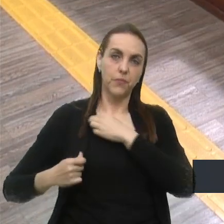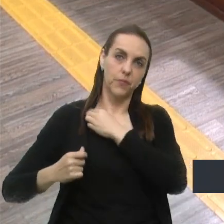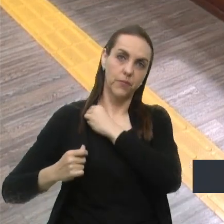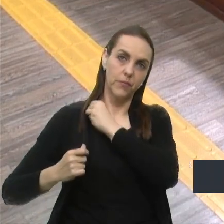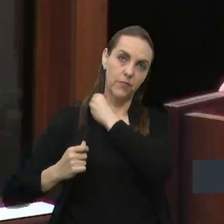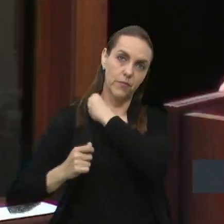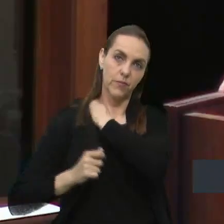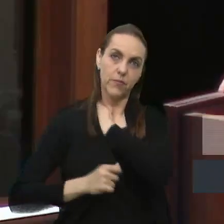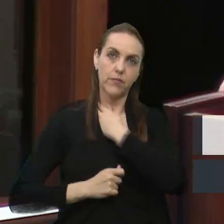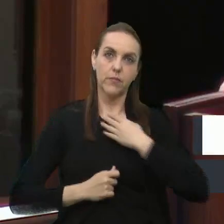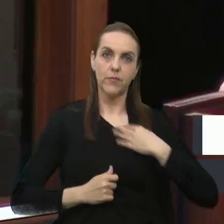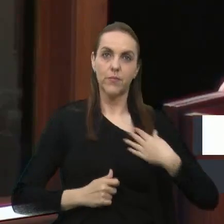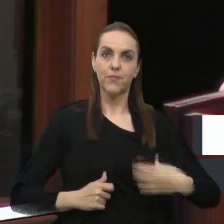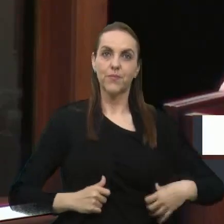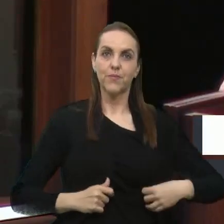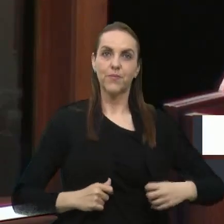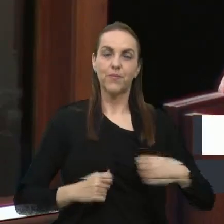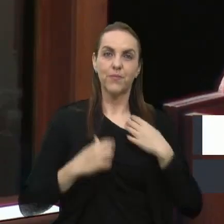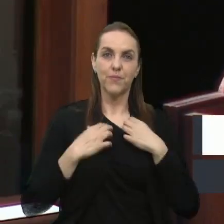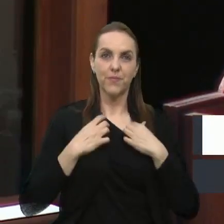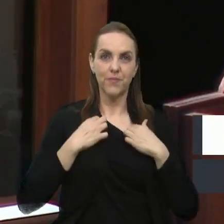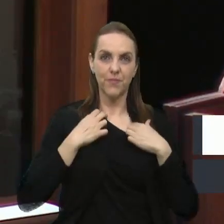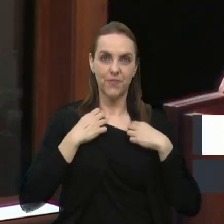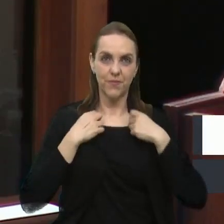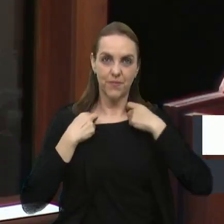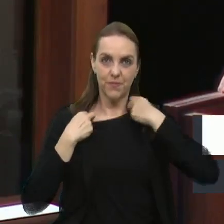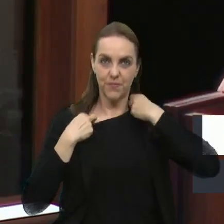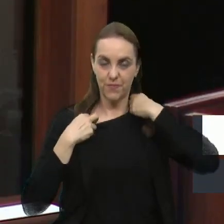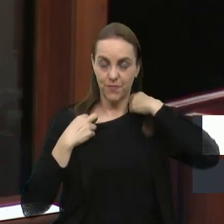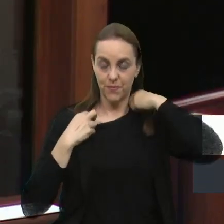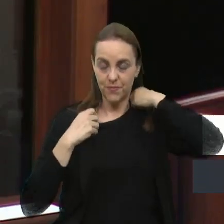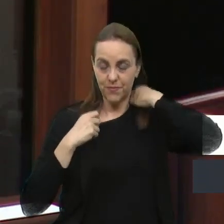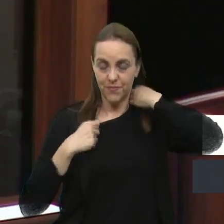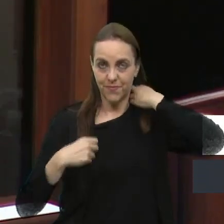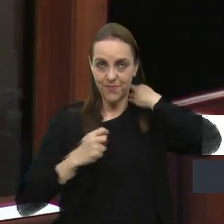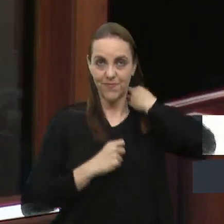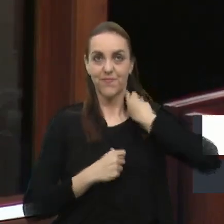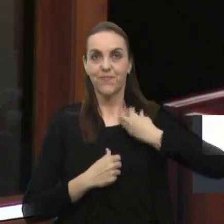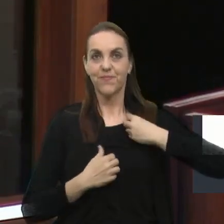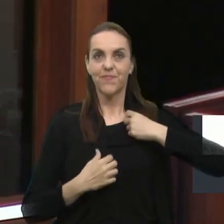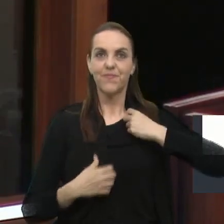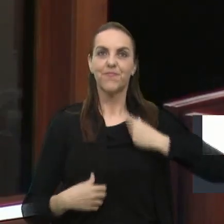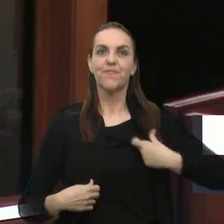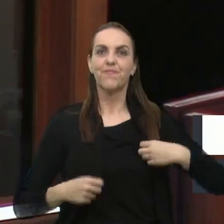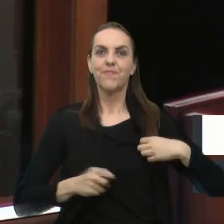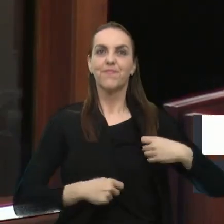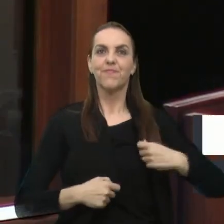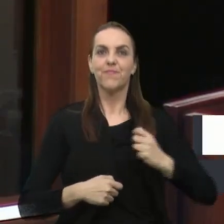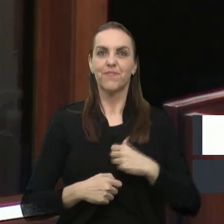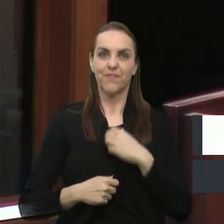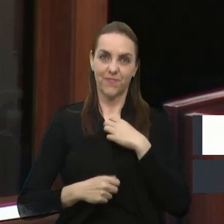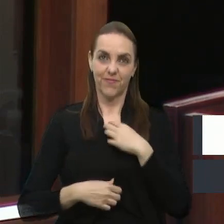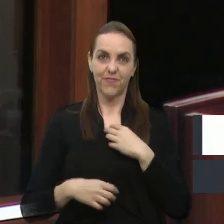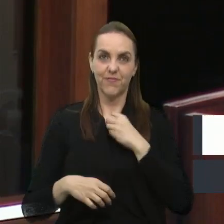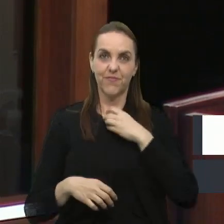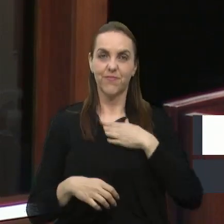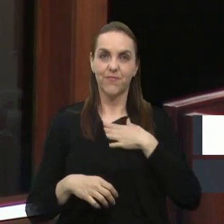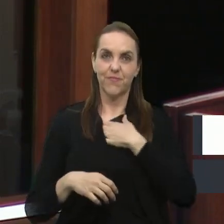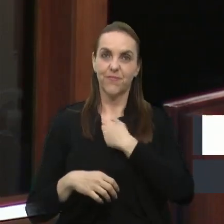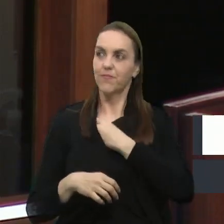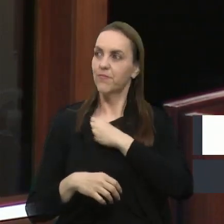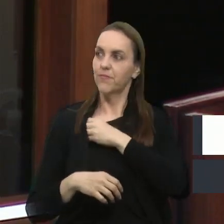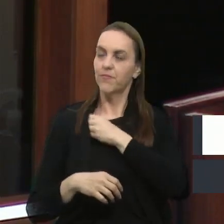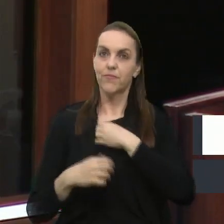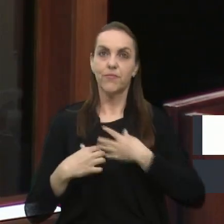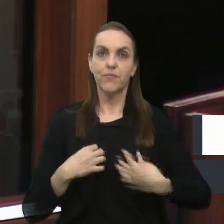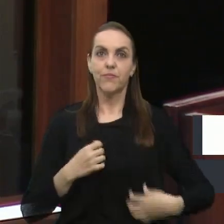Só um pouquinho, deixa eu só botar ali, preparar o vídeo ali. Obrigado, Tá quase? Canori. Só aguardar a câmera, tudo certo? Não, tu